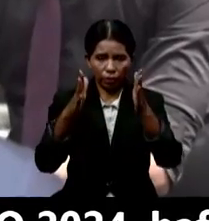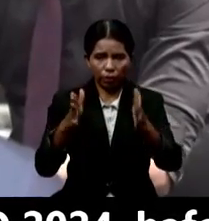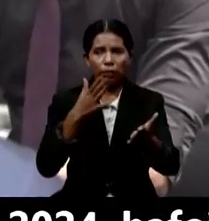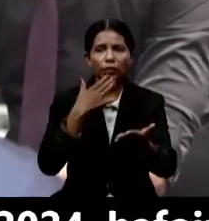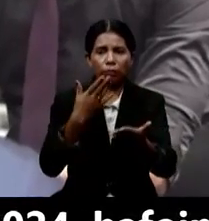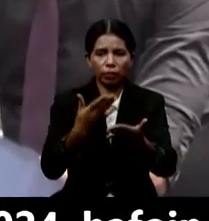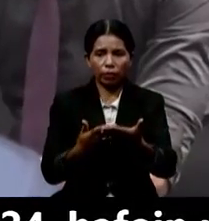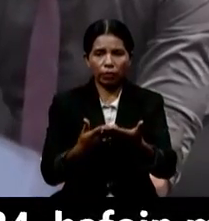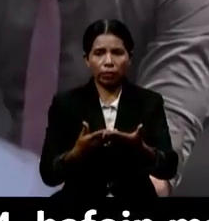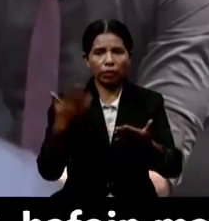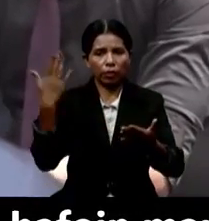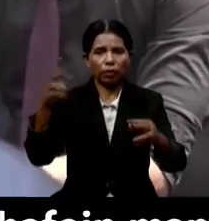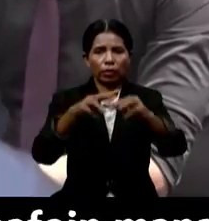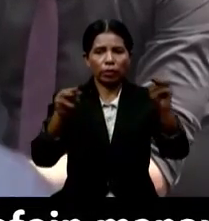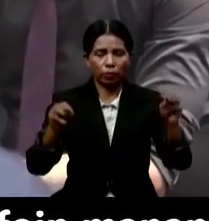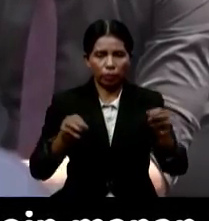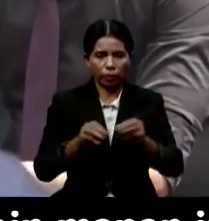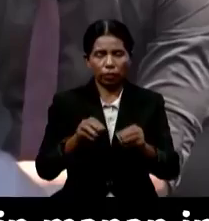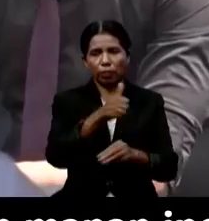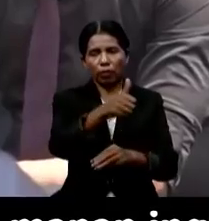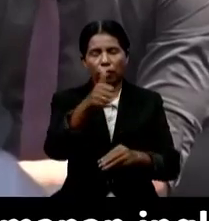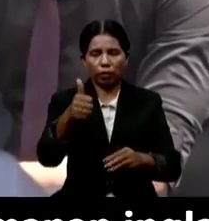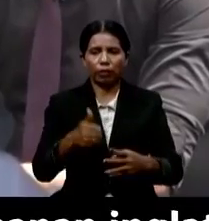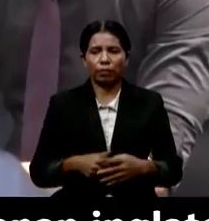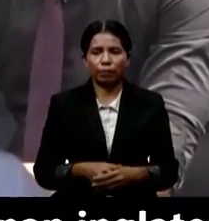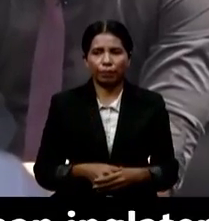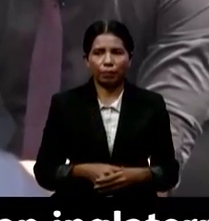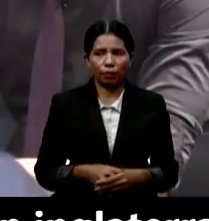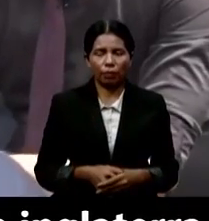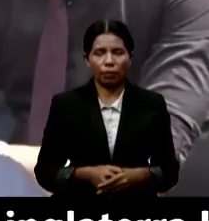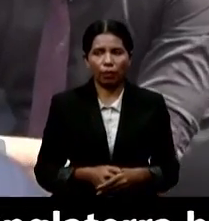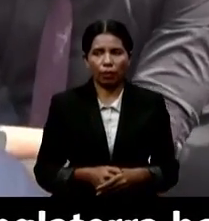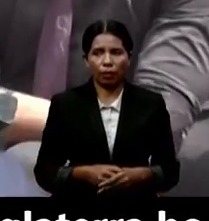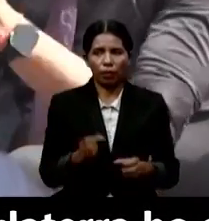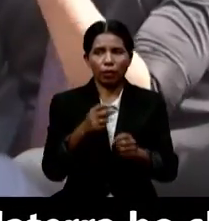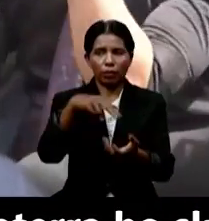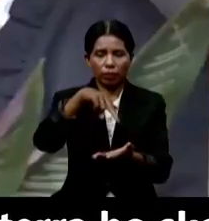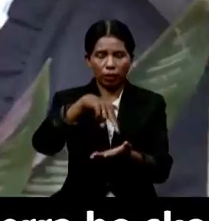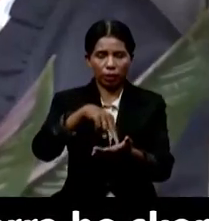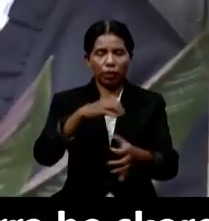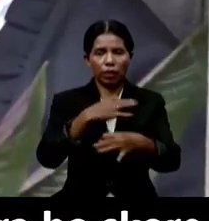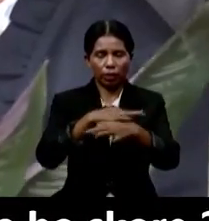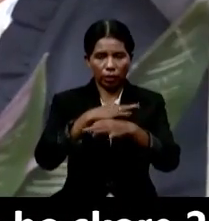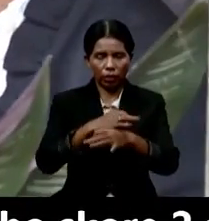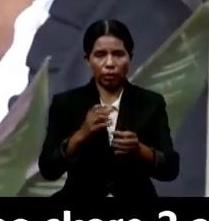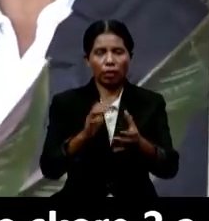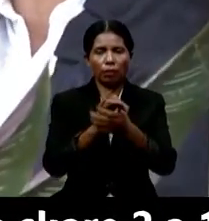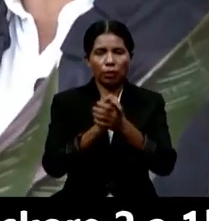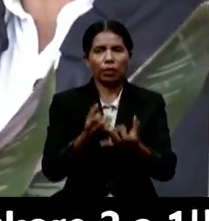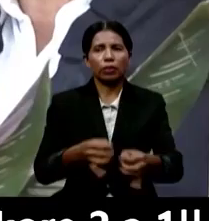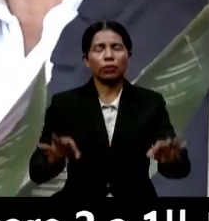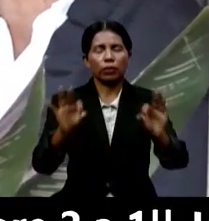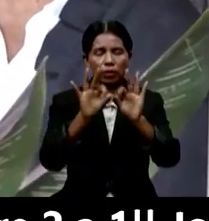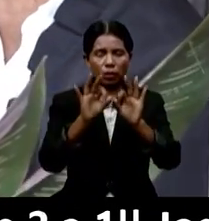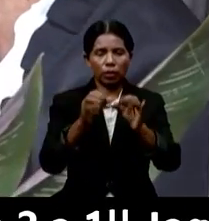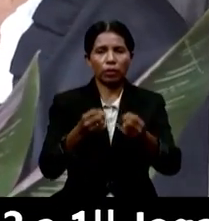qualificado e a município e dia ato aí, a dia, no ramete instituição Estado Siraniano,